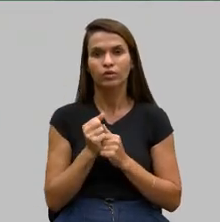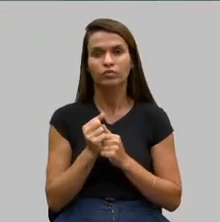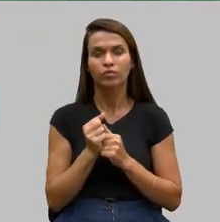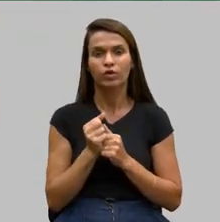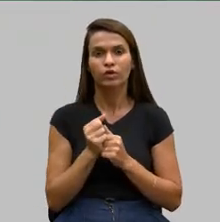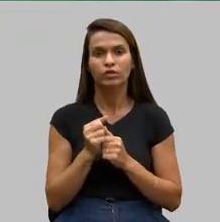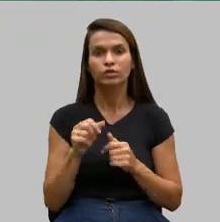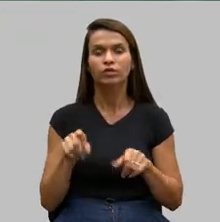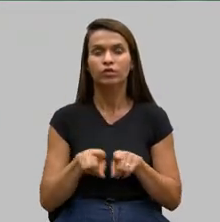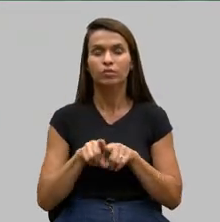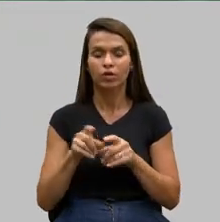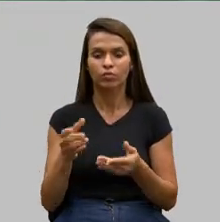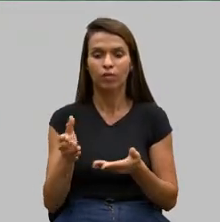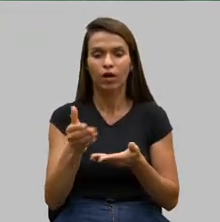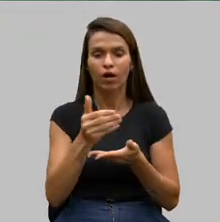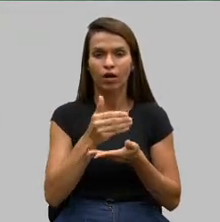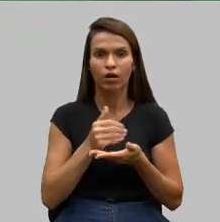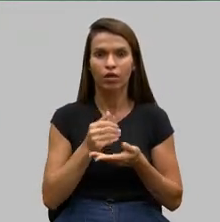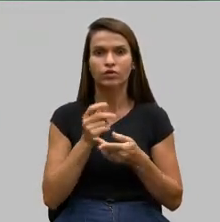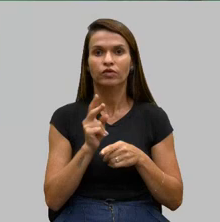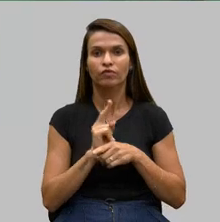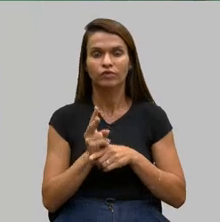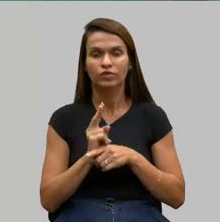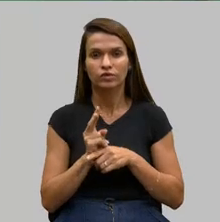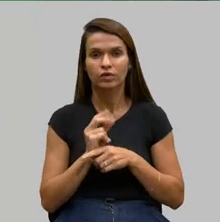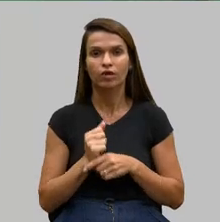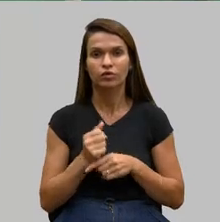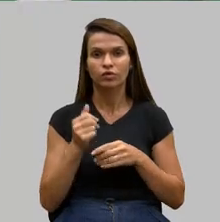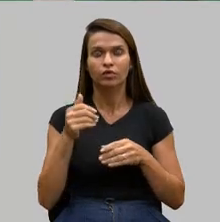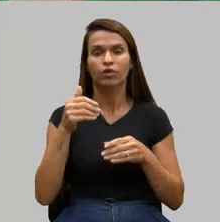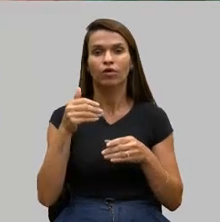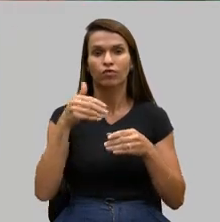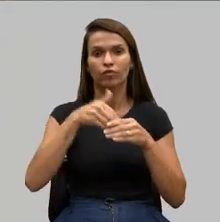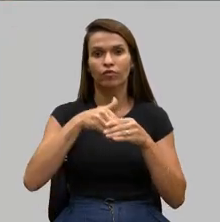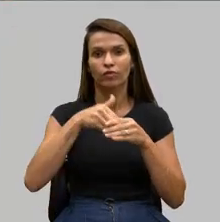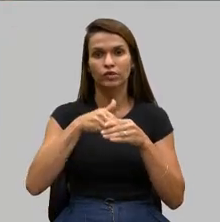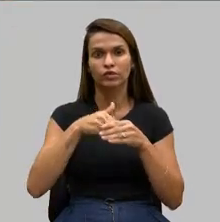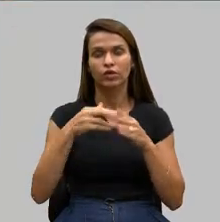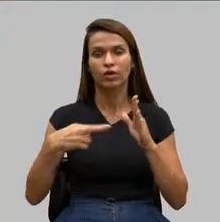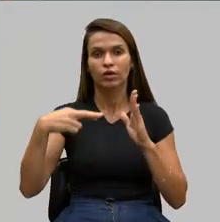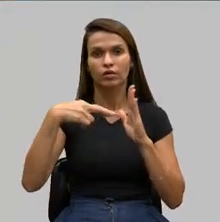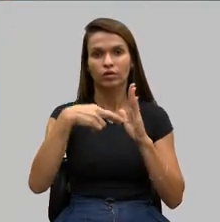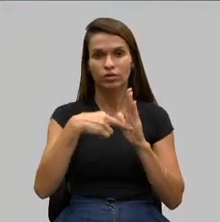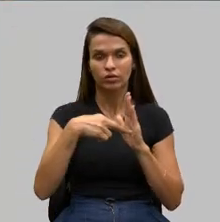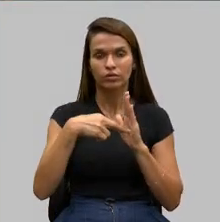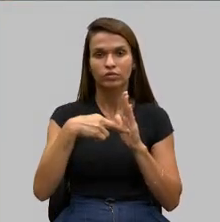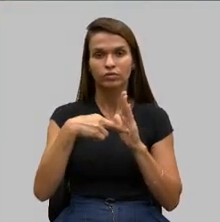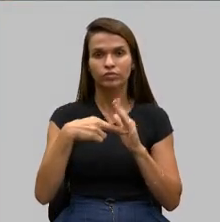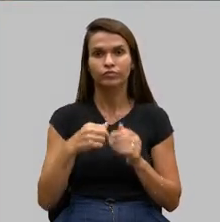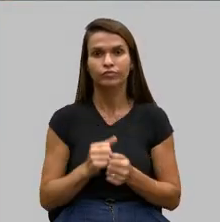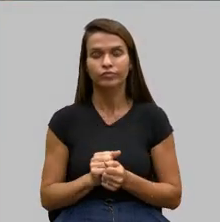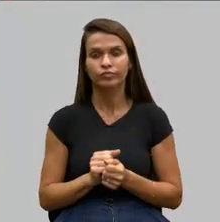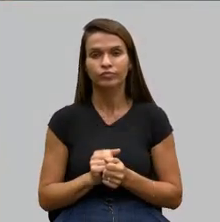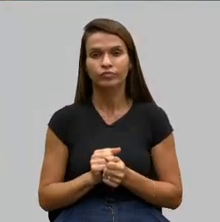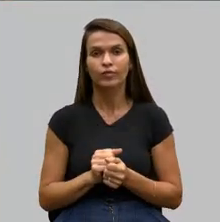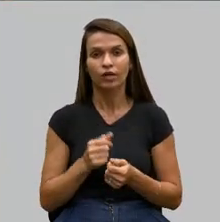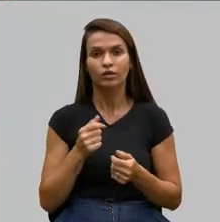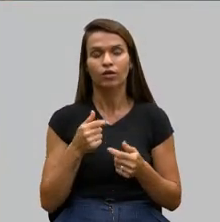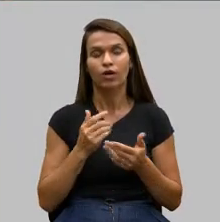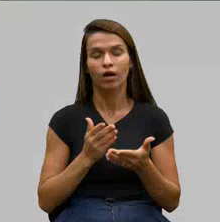recuperação fiscal em votação requerimento senhores deputados que apra permaneça como se enconro